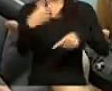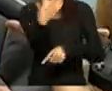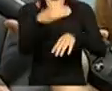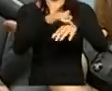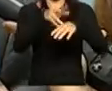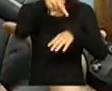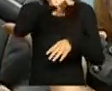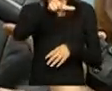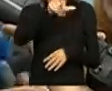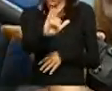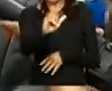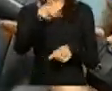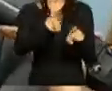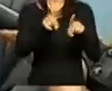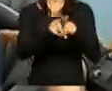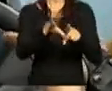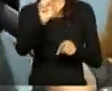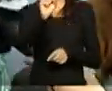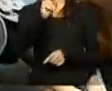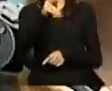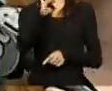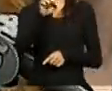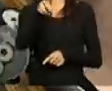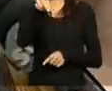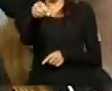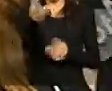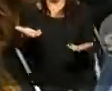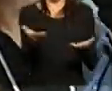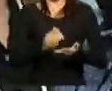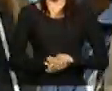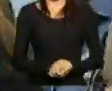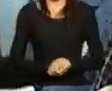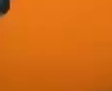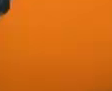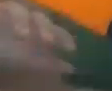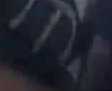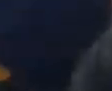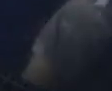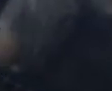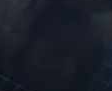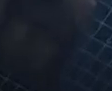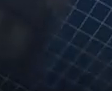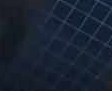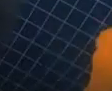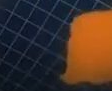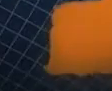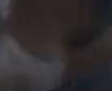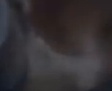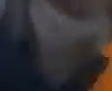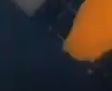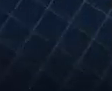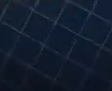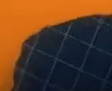infantil e contra o sarampo quem Valeu gente e semana que vem